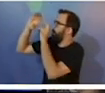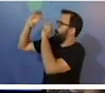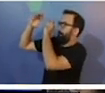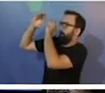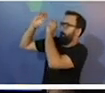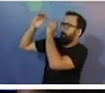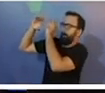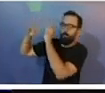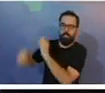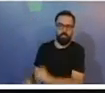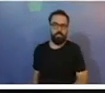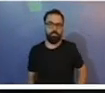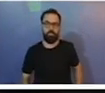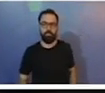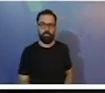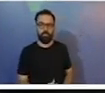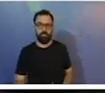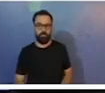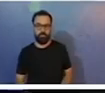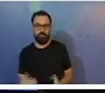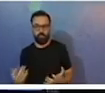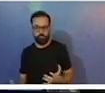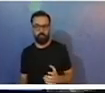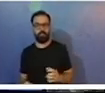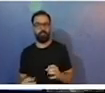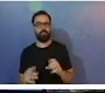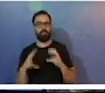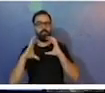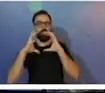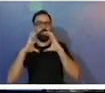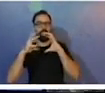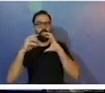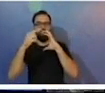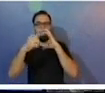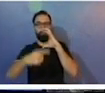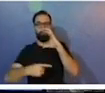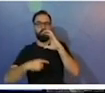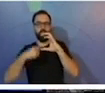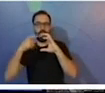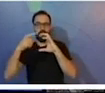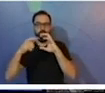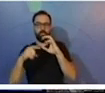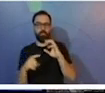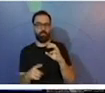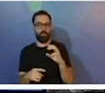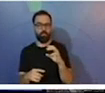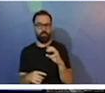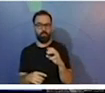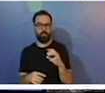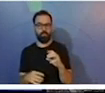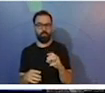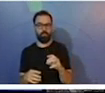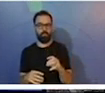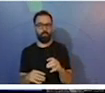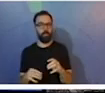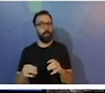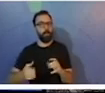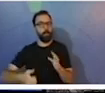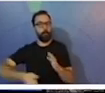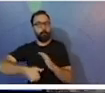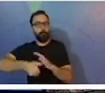E a partir de então, o meridiano de Greenwich tornou-se o primeiro